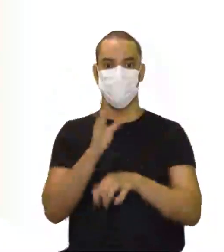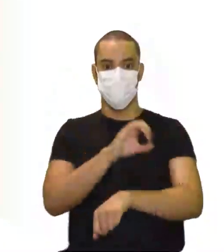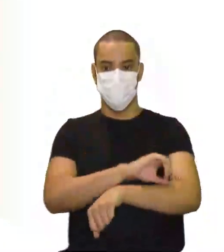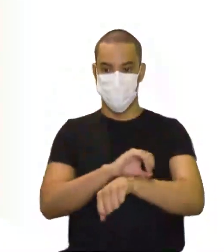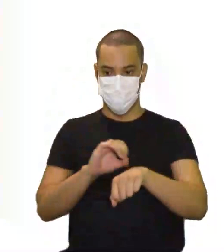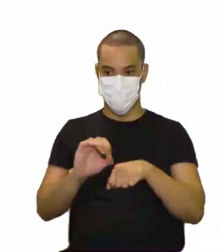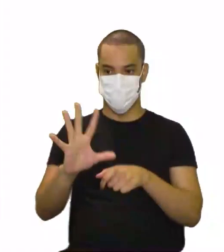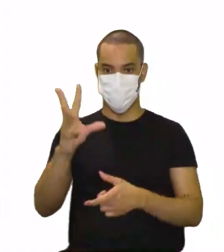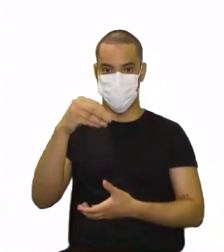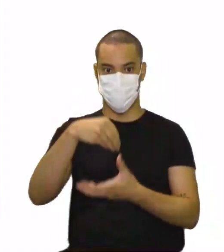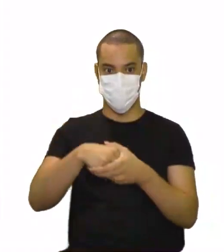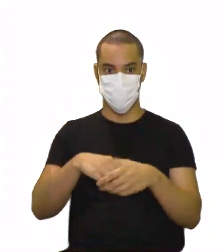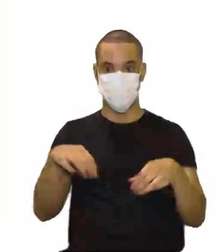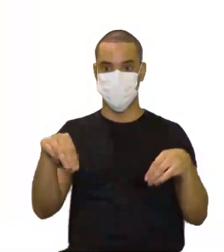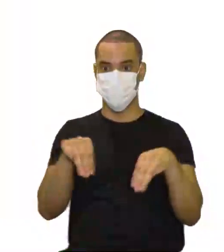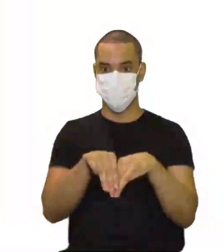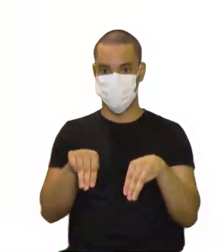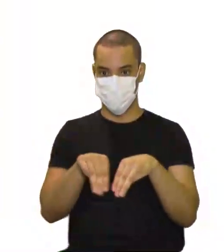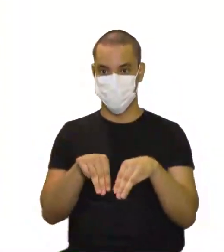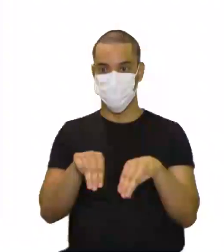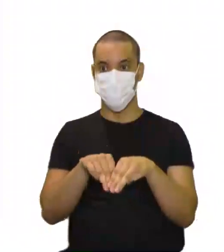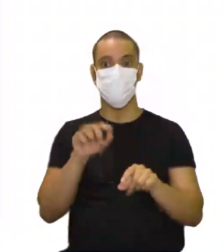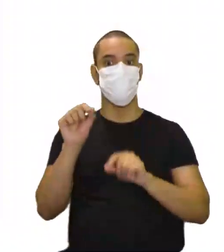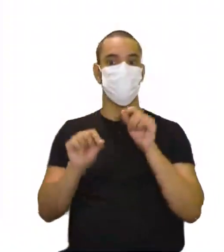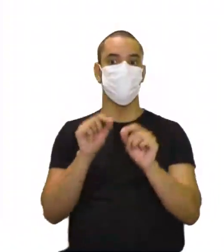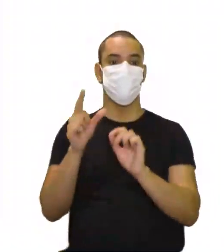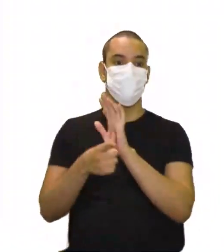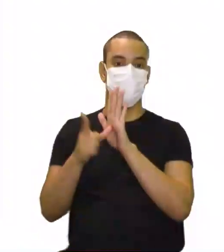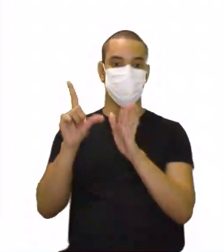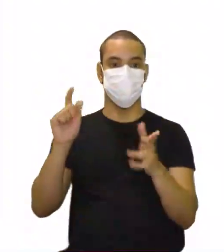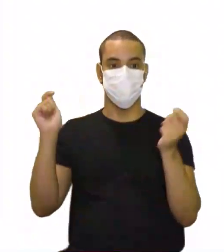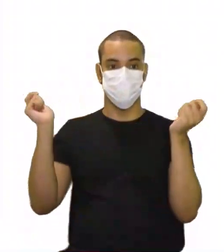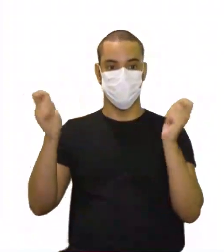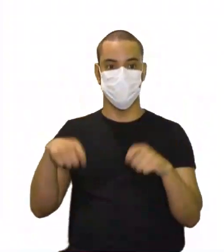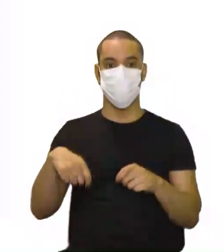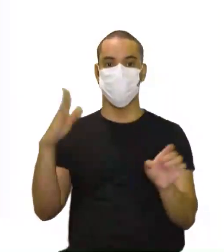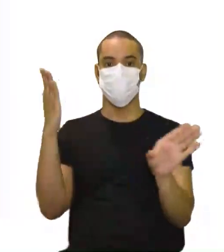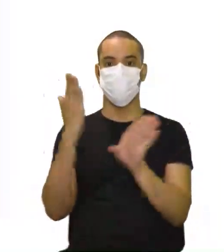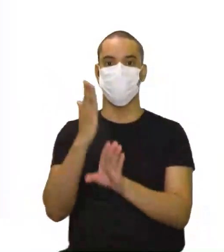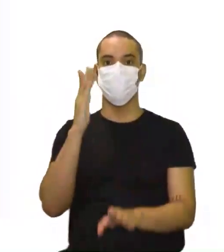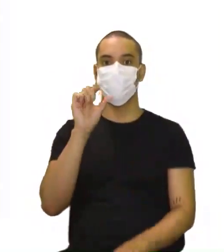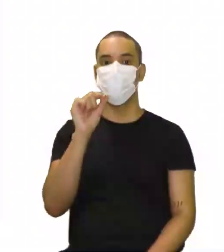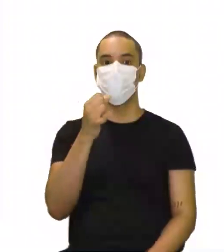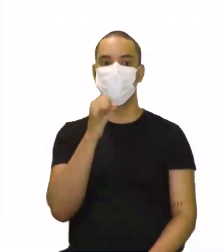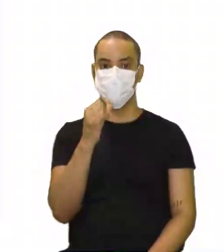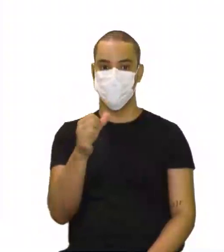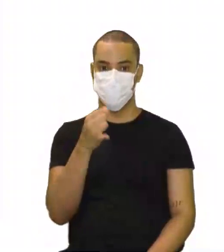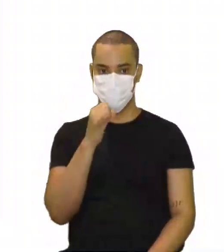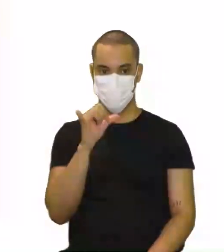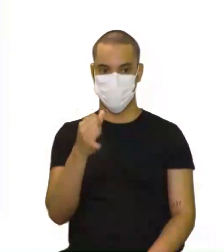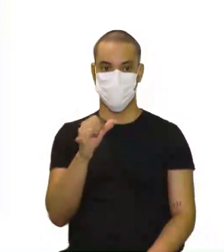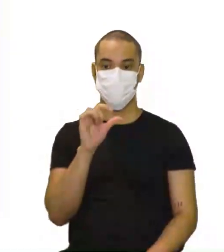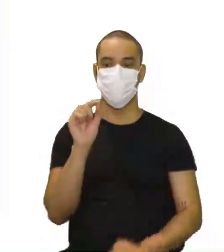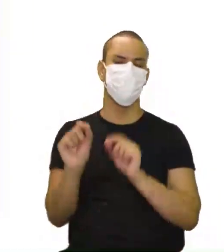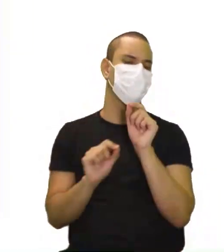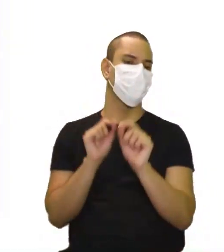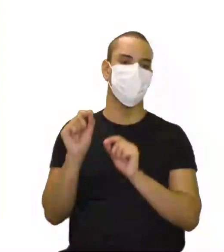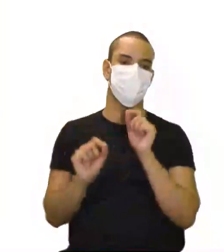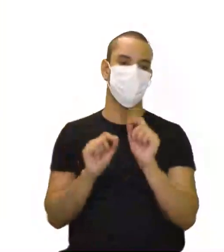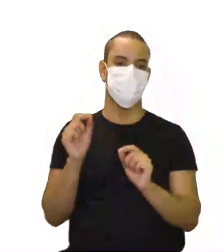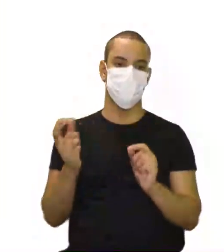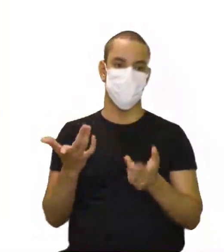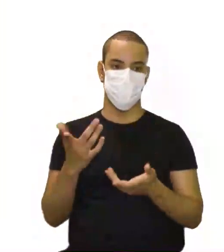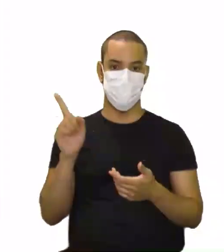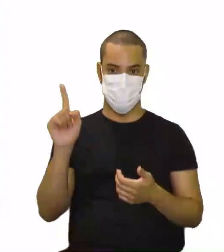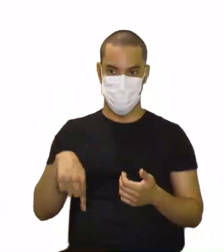em campos magnéticos, o que antes era possível apenas por meio da energia de quê?